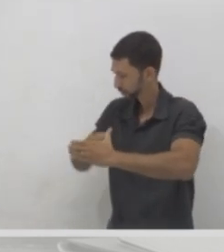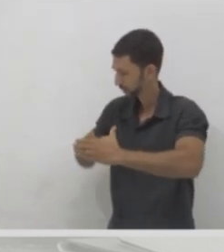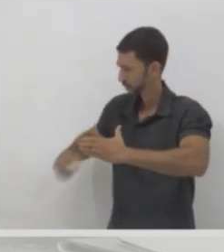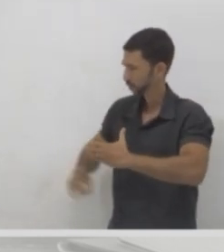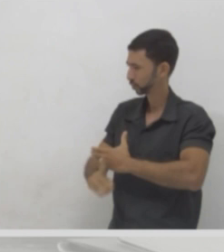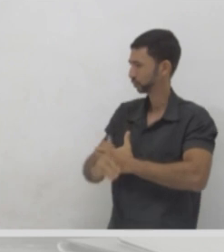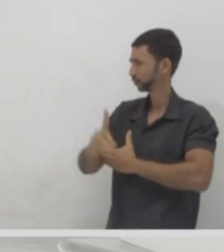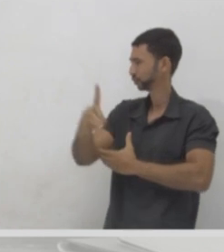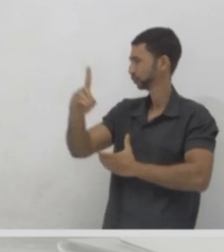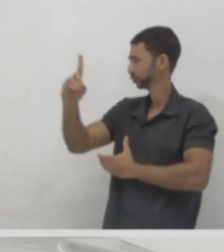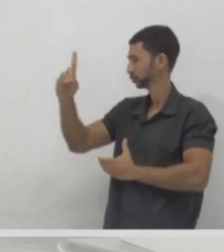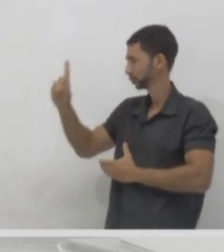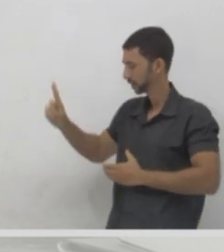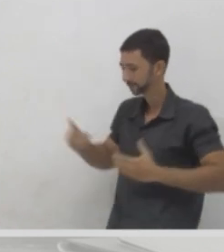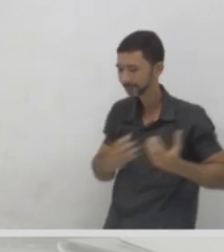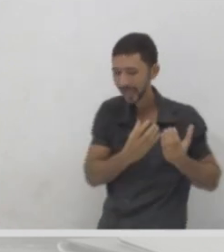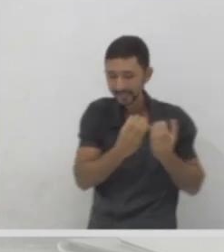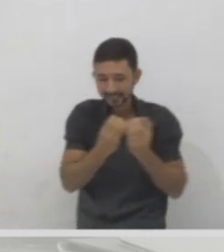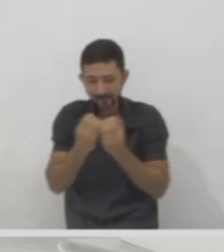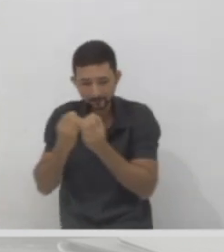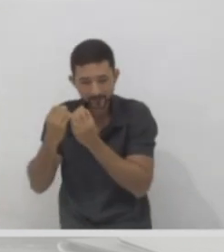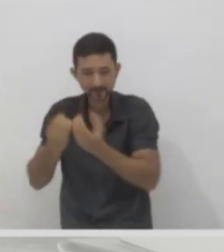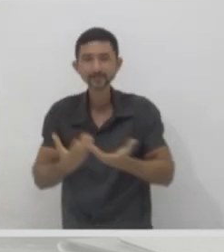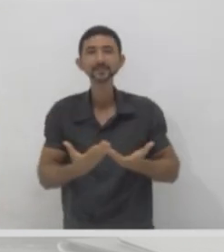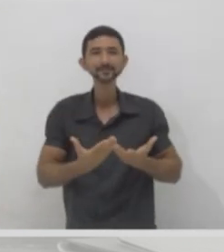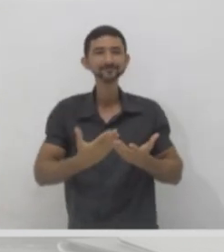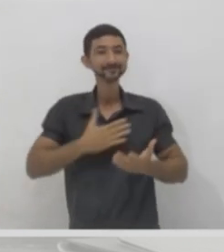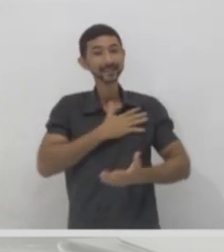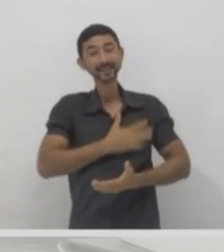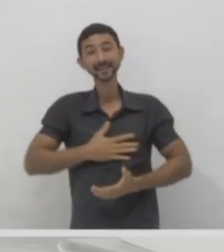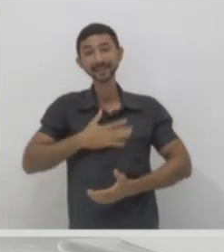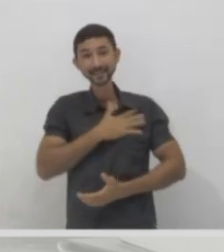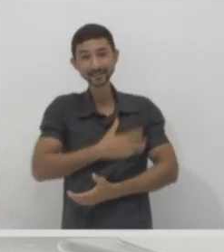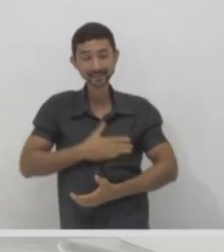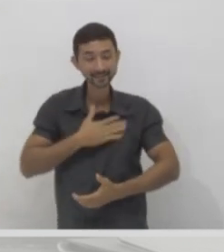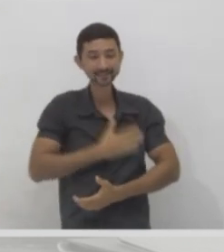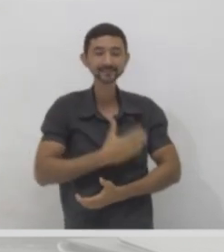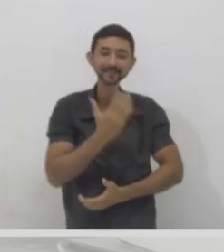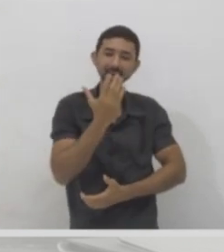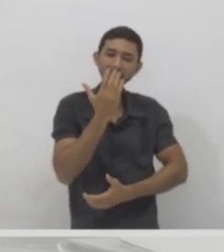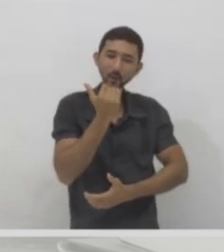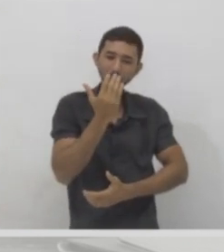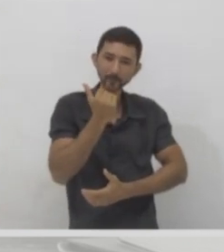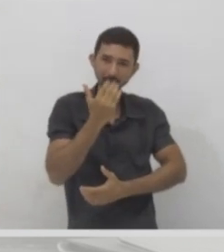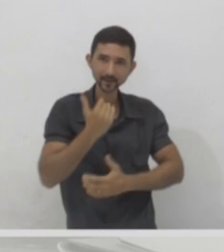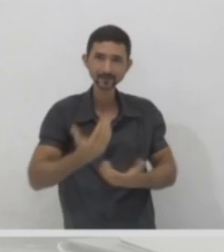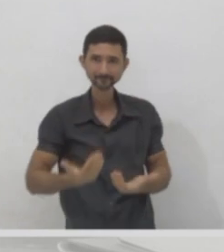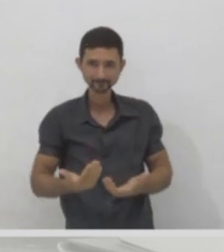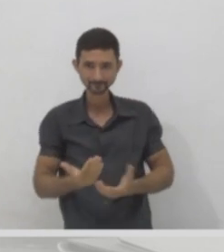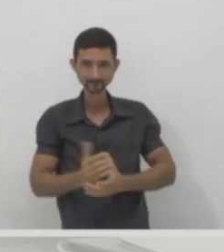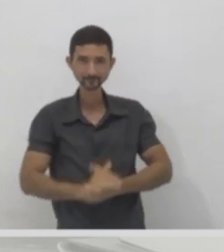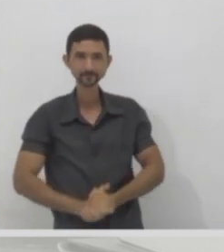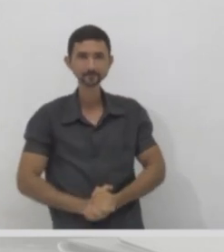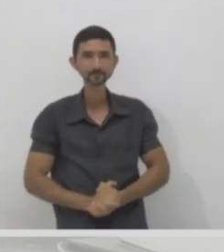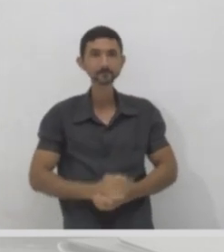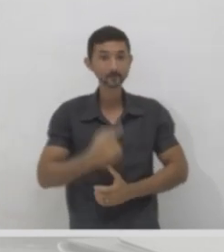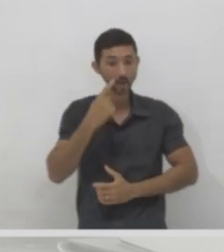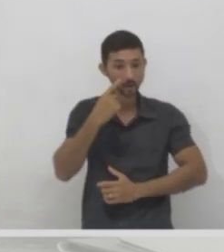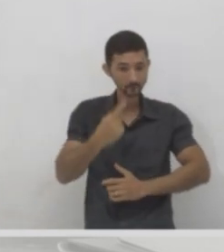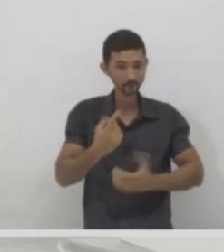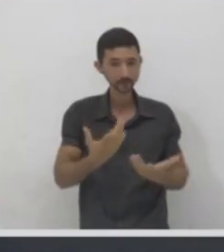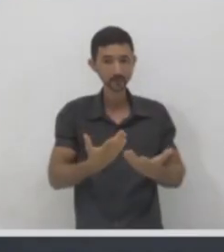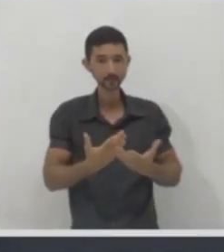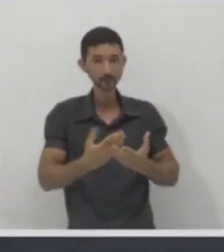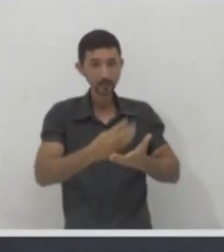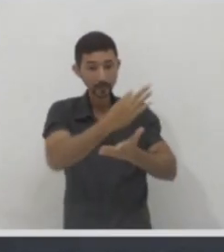teve seus pedidos realizados, fazendo o que mais gosta, que é comer. Vocês viram aí? É